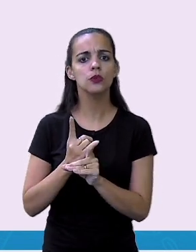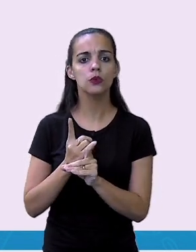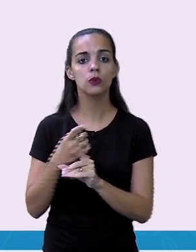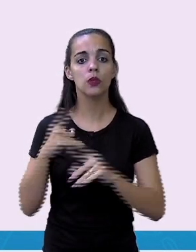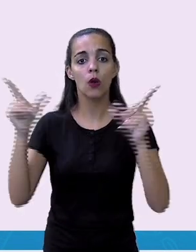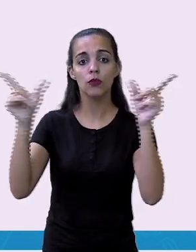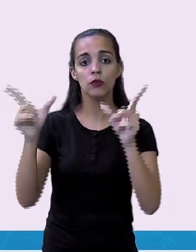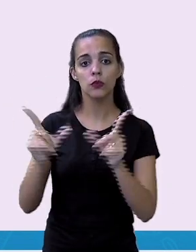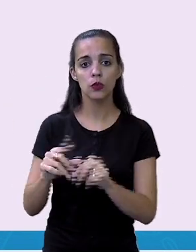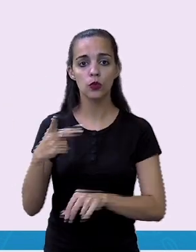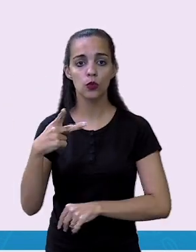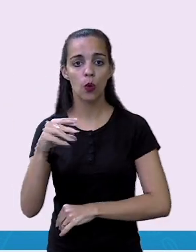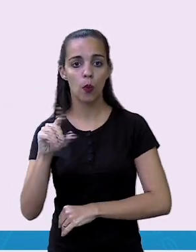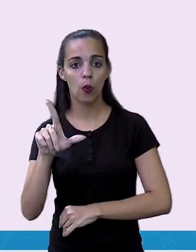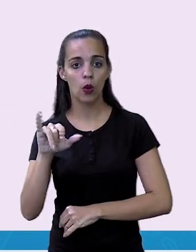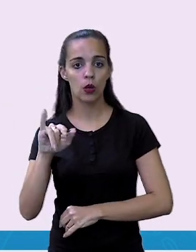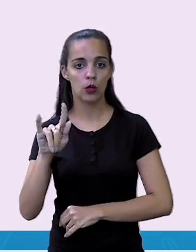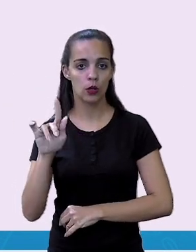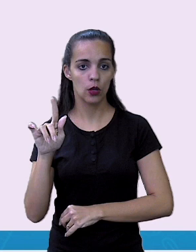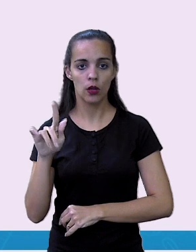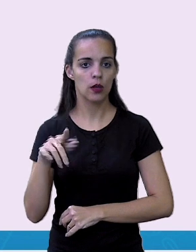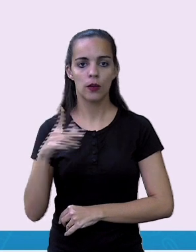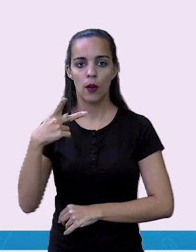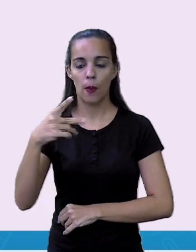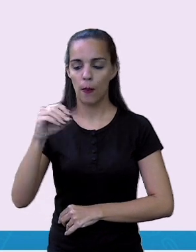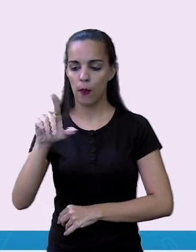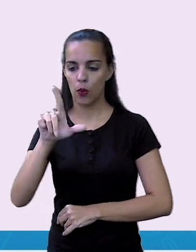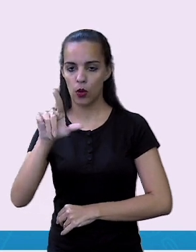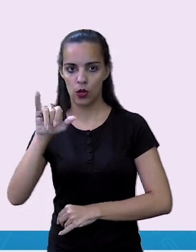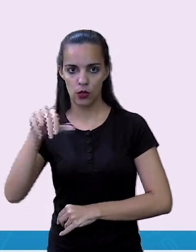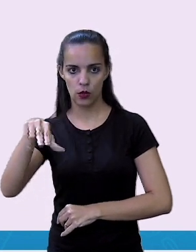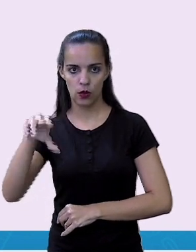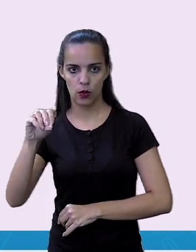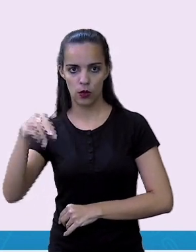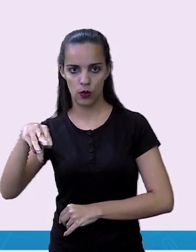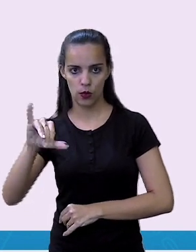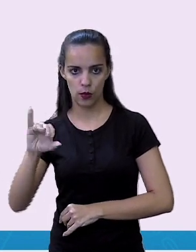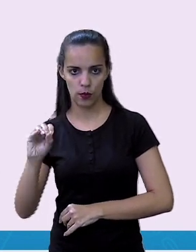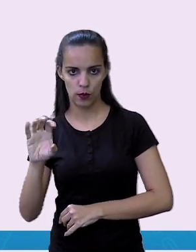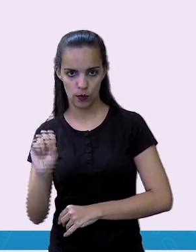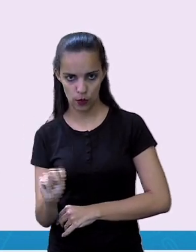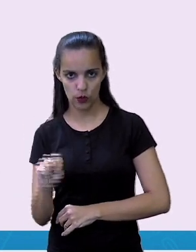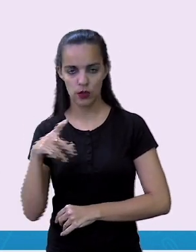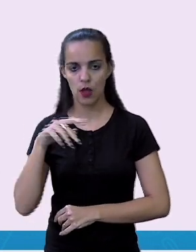fatoradas. A razão é a divisão. Olha só, aqui eu